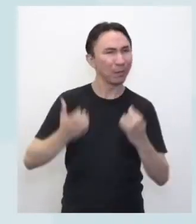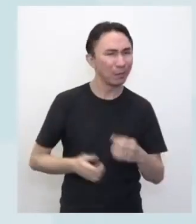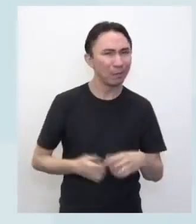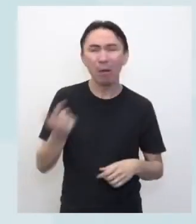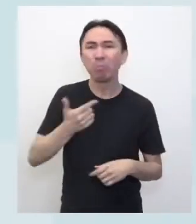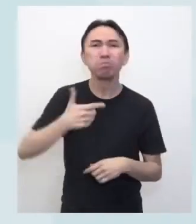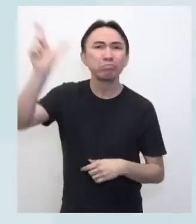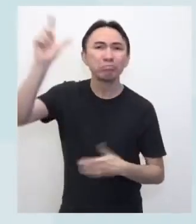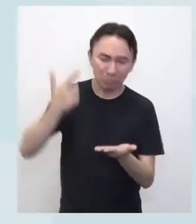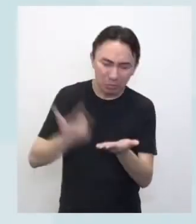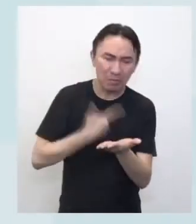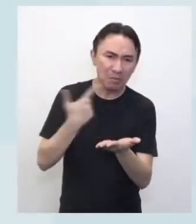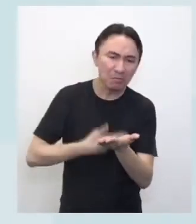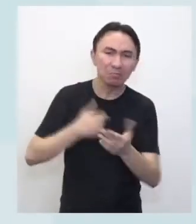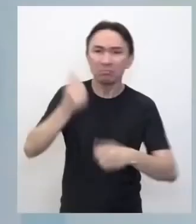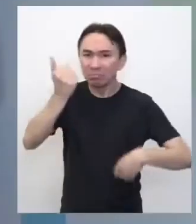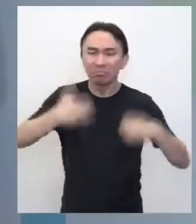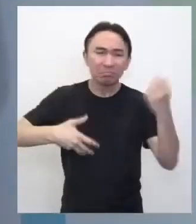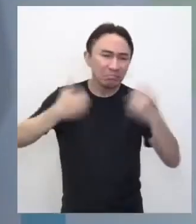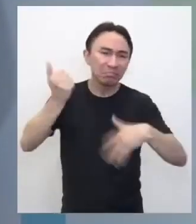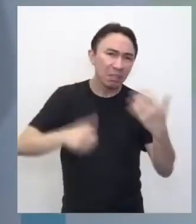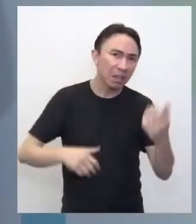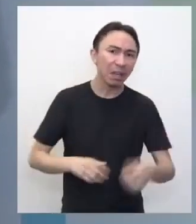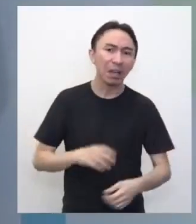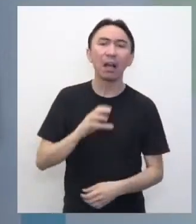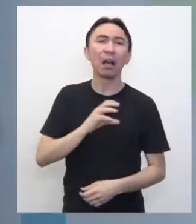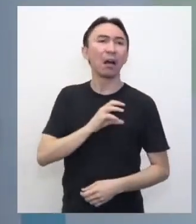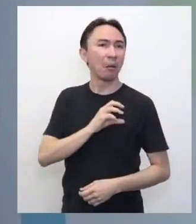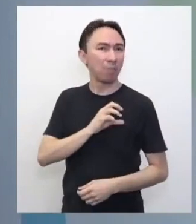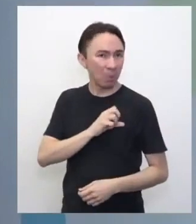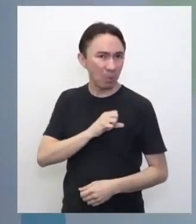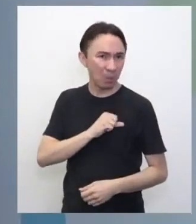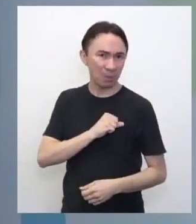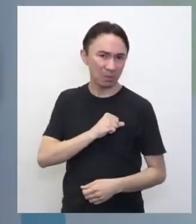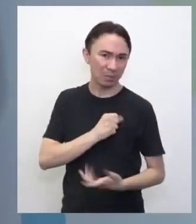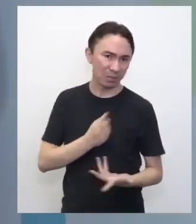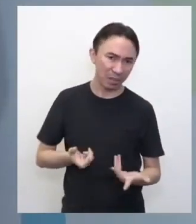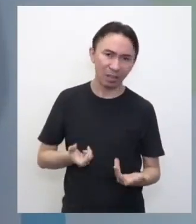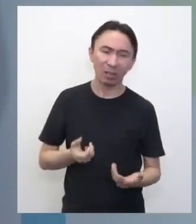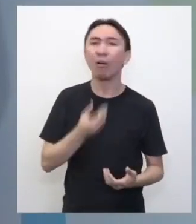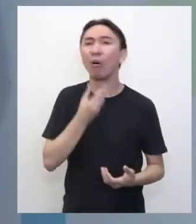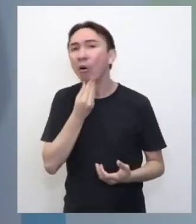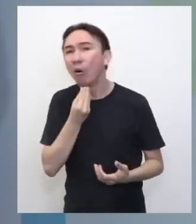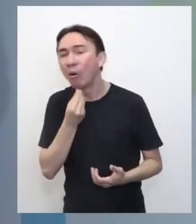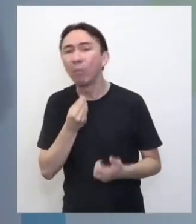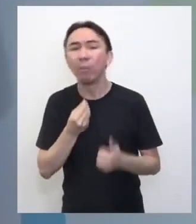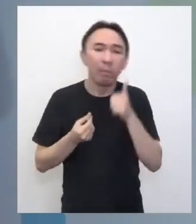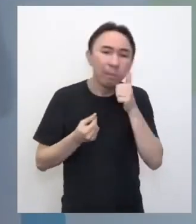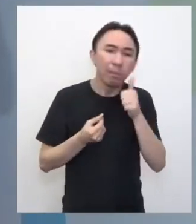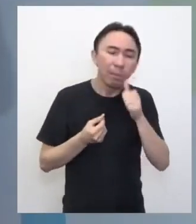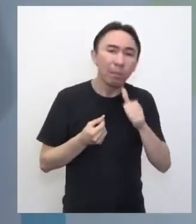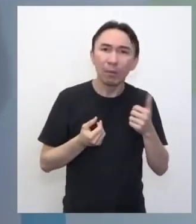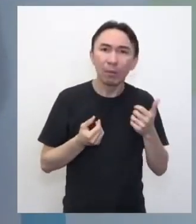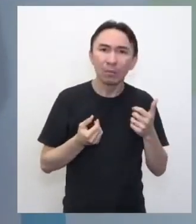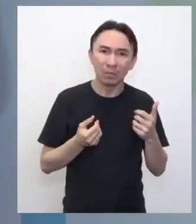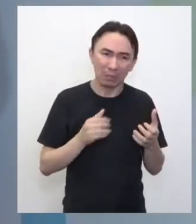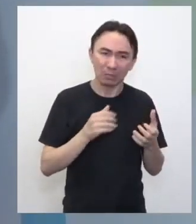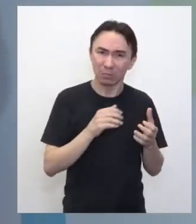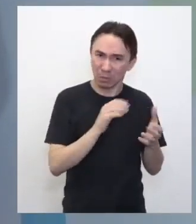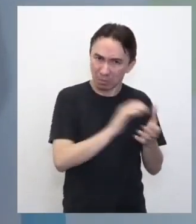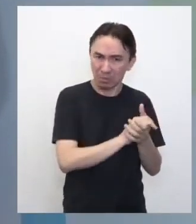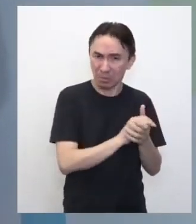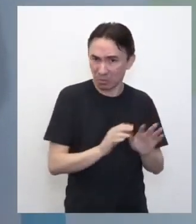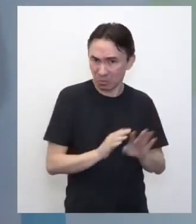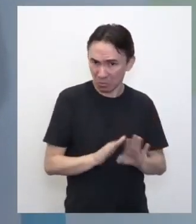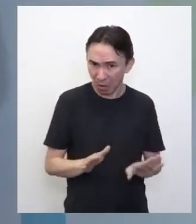amor, histórias de afeto, amor não apenas de homem e mulher, né, que também é um amor legal, bacana, mas amor de você por você mesmo,